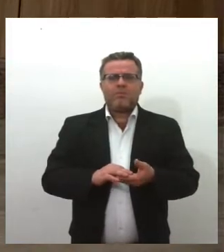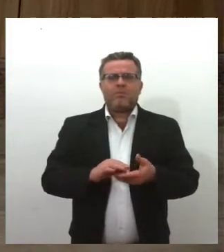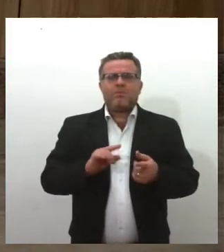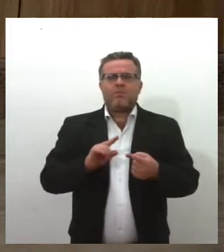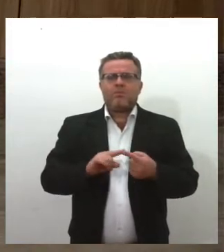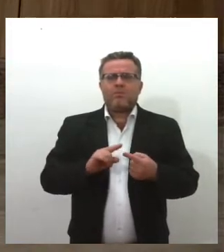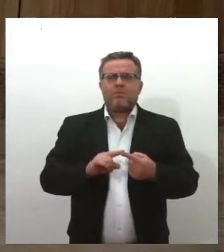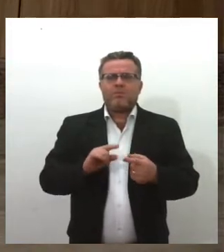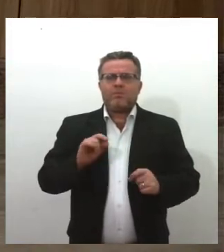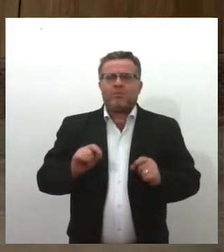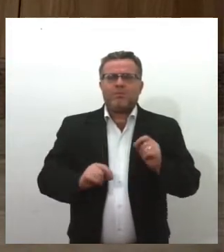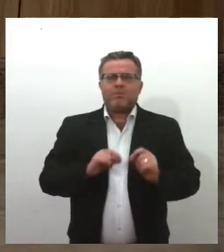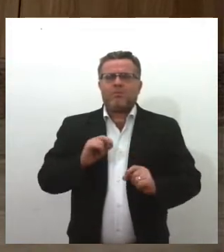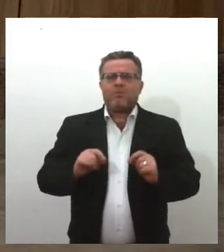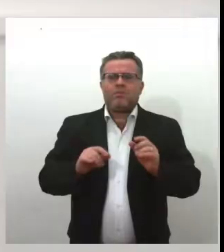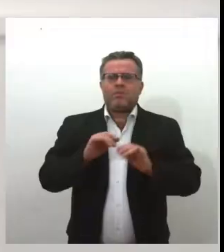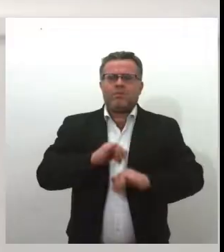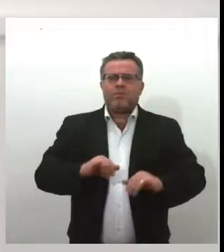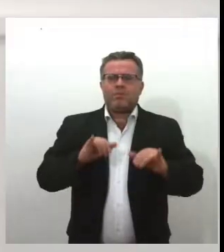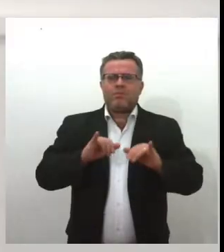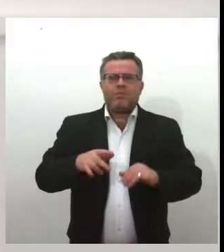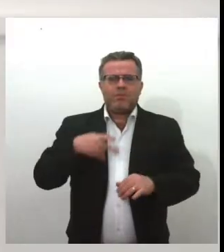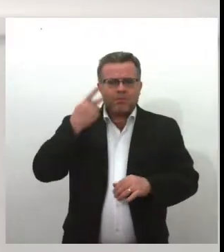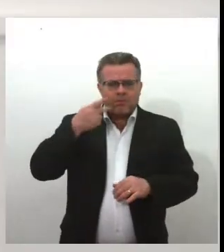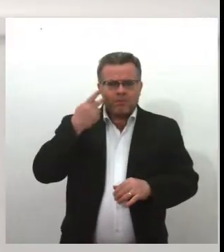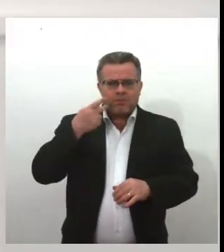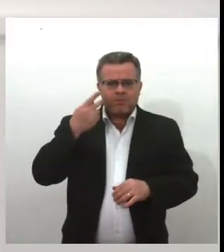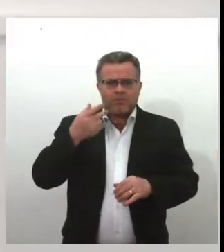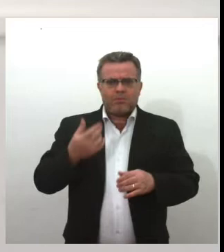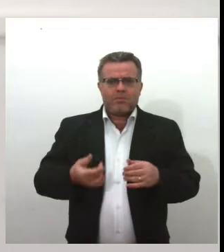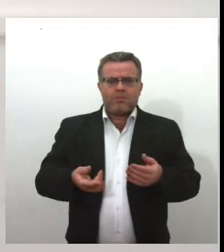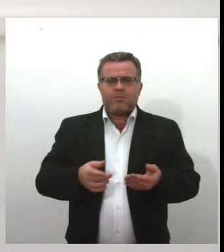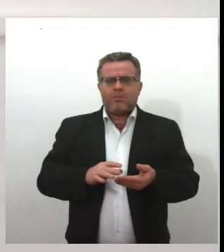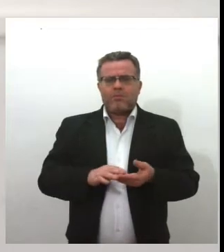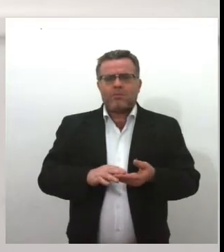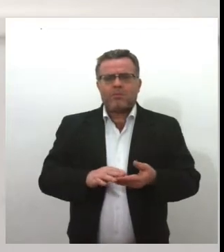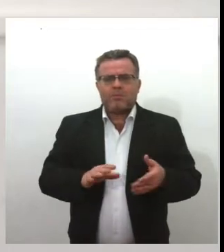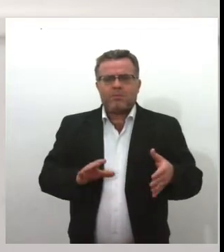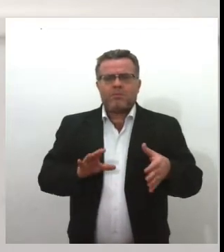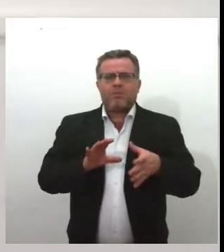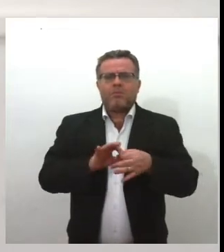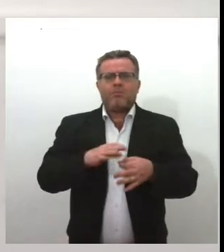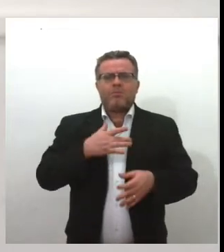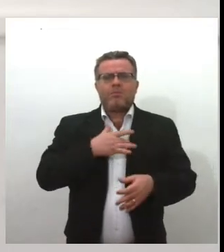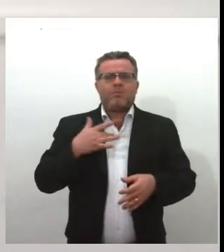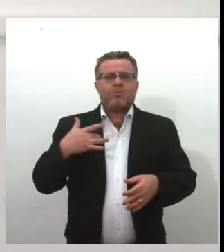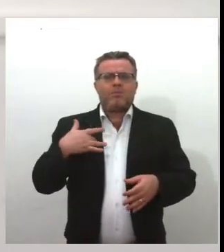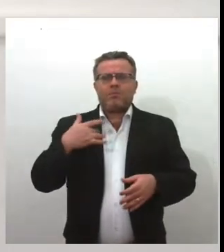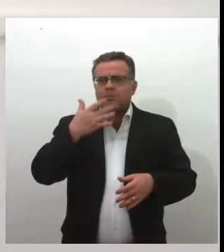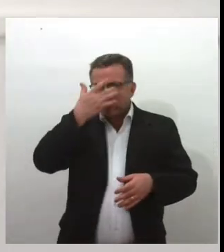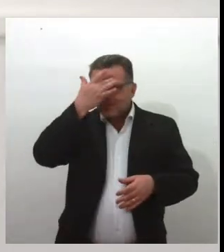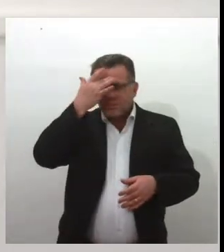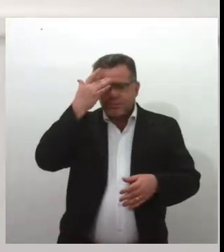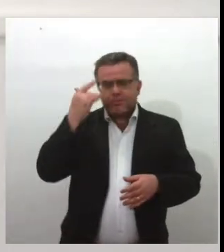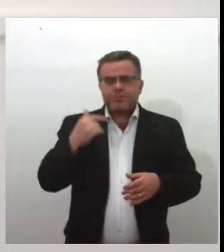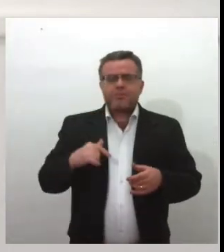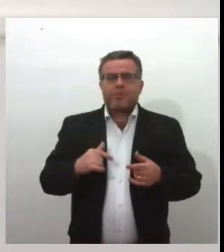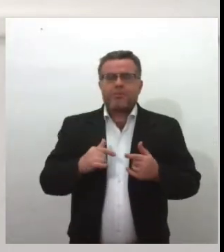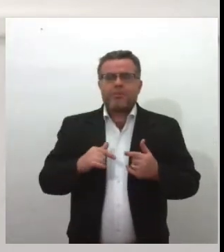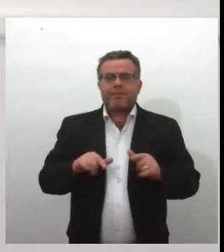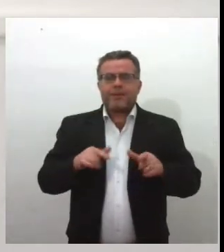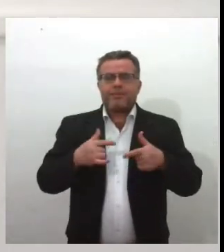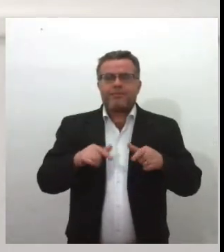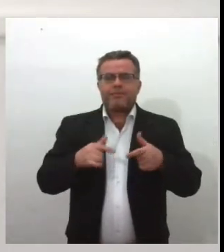primeiro uma questão sobre a política nacional de atenção integral à saúde do trabalhador. Que engloba